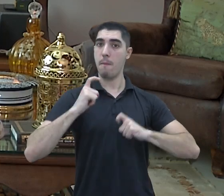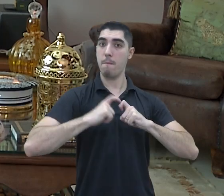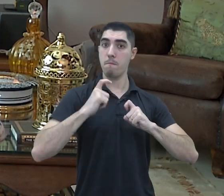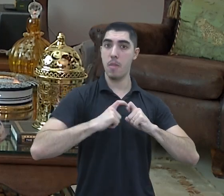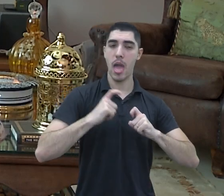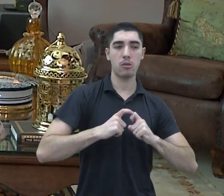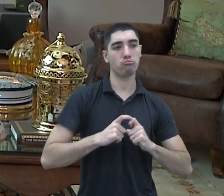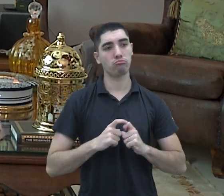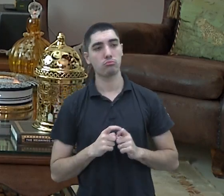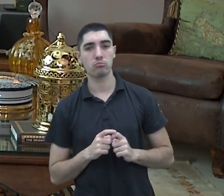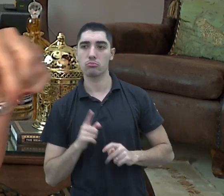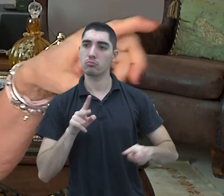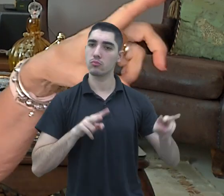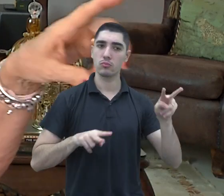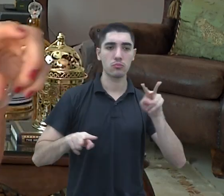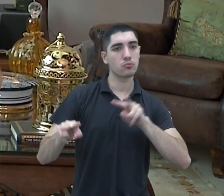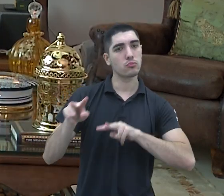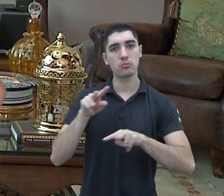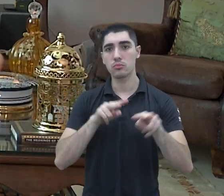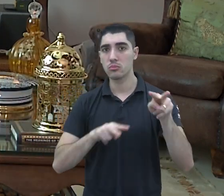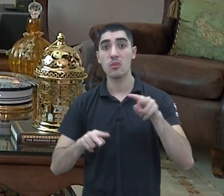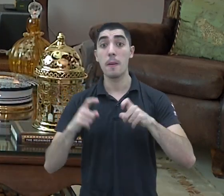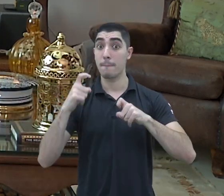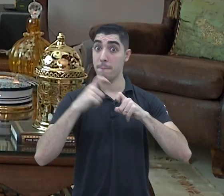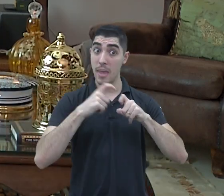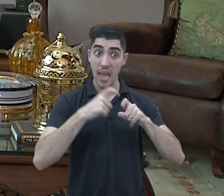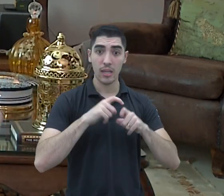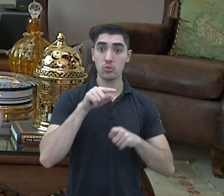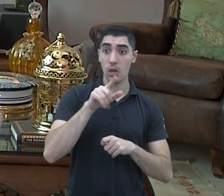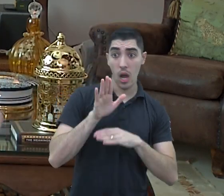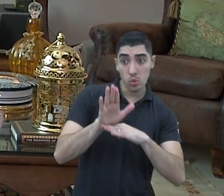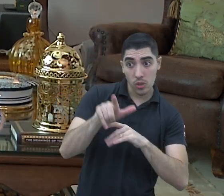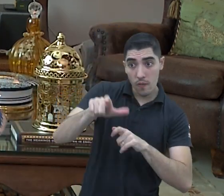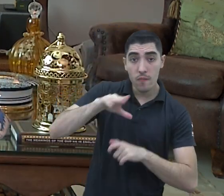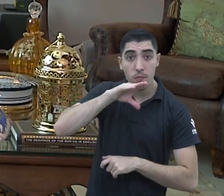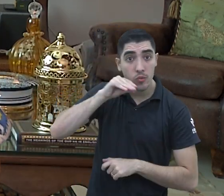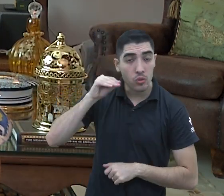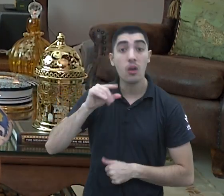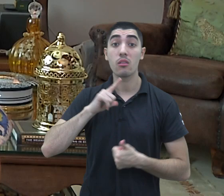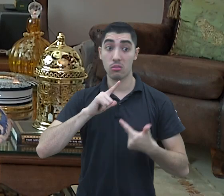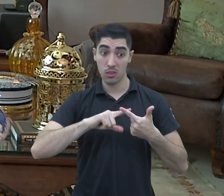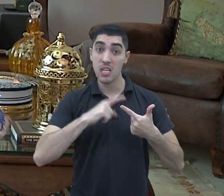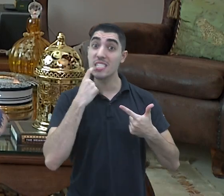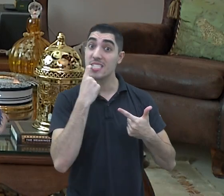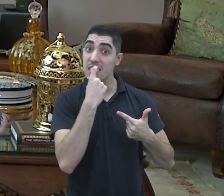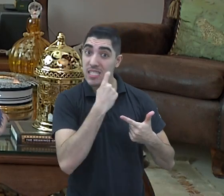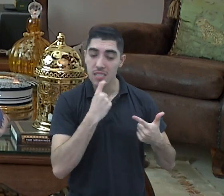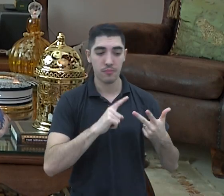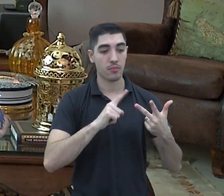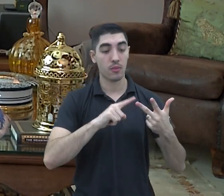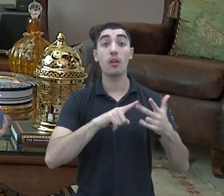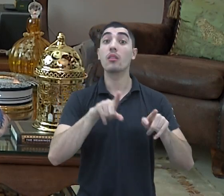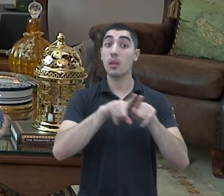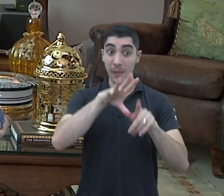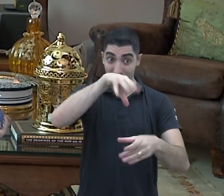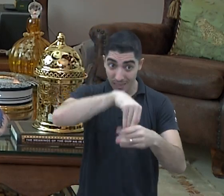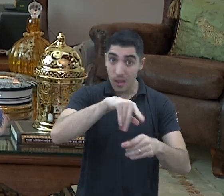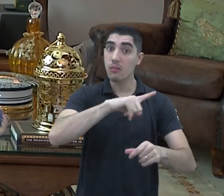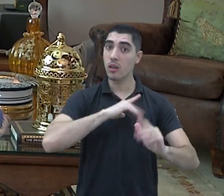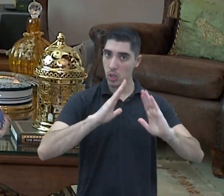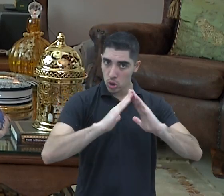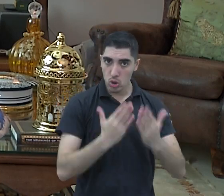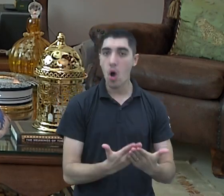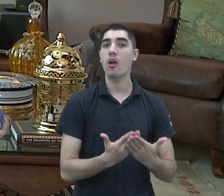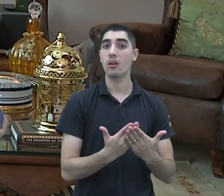disposição do ambulatório da fábrica, médico à disposição dos funcionários, dentista o dia inteiro e uma escola. O